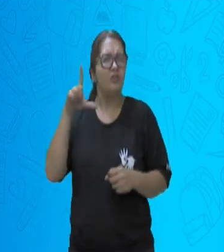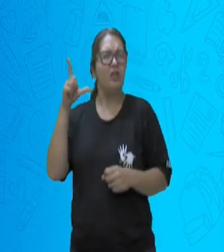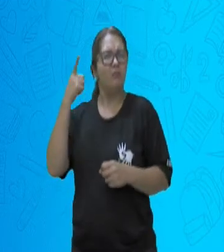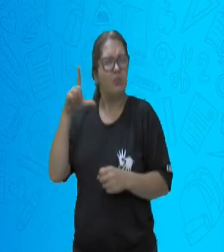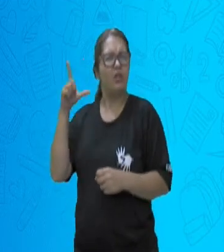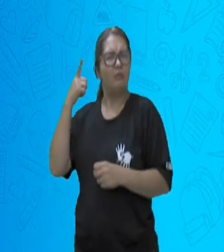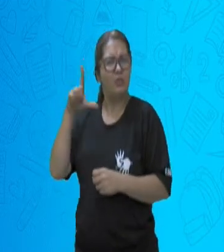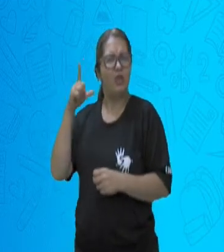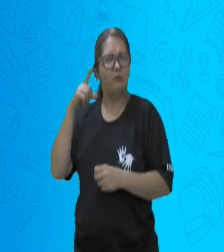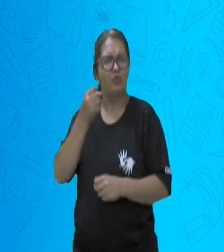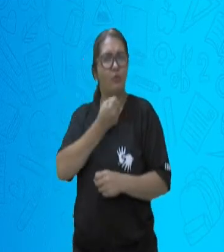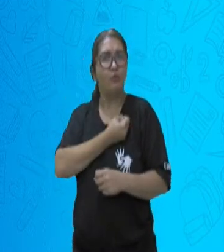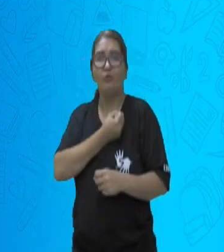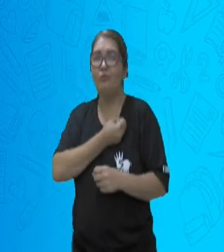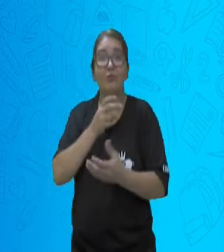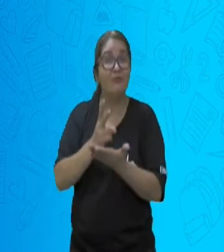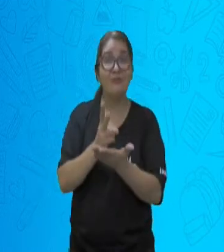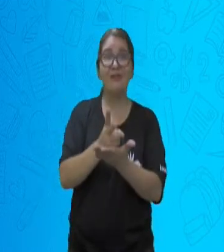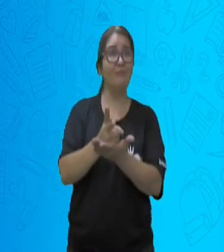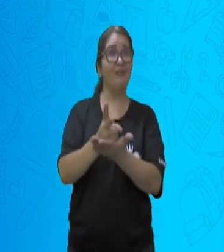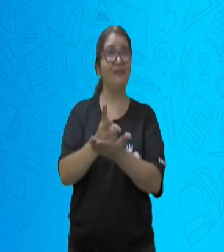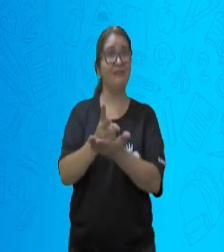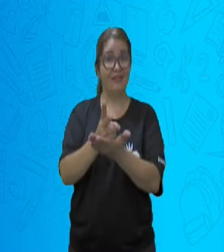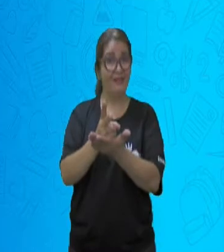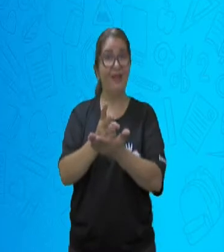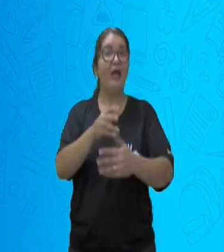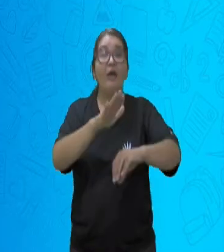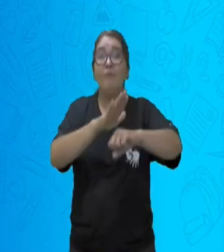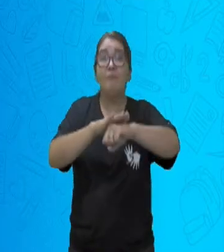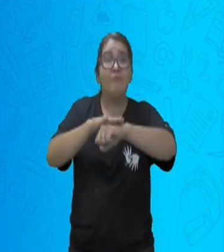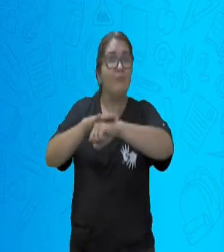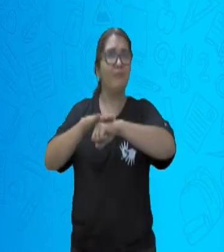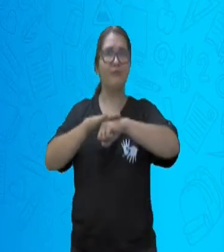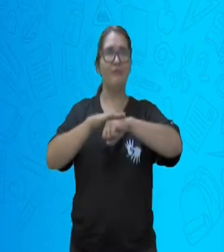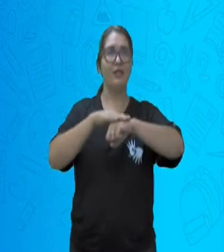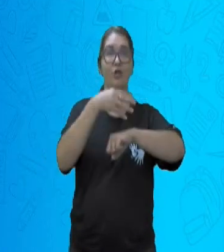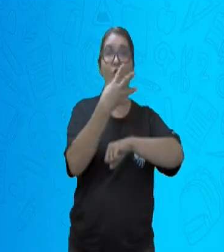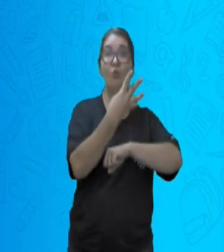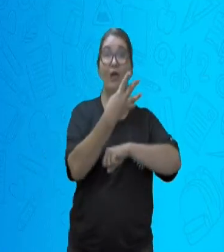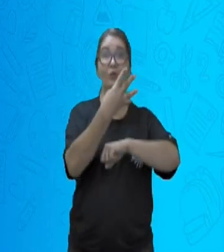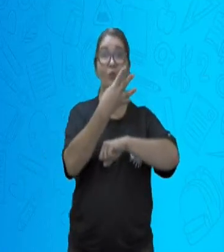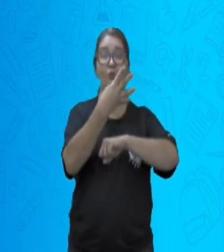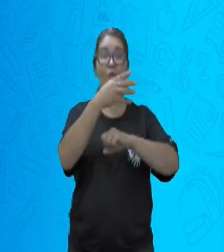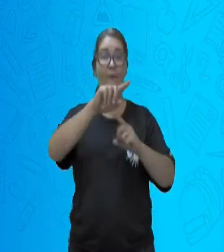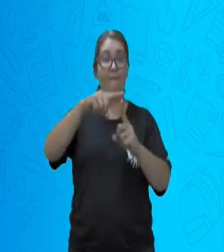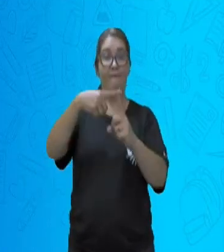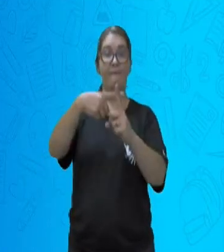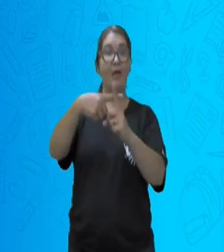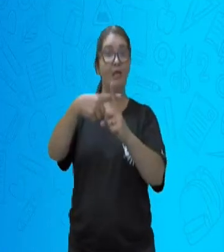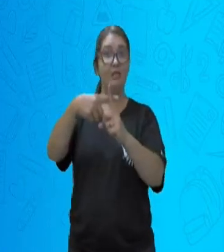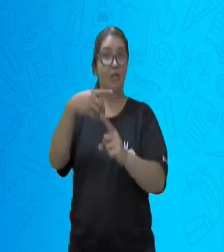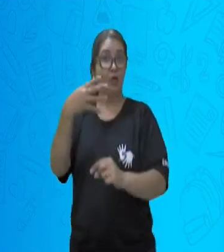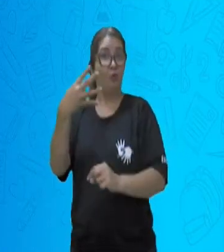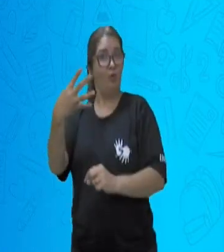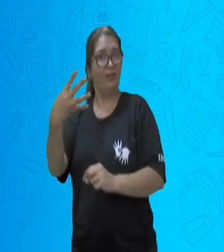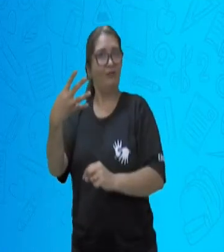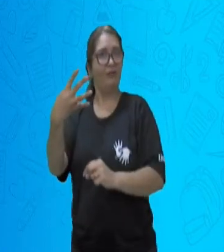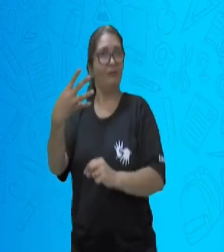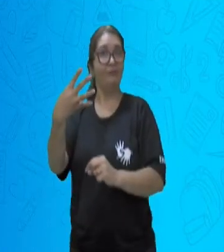de 4 mais 4. Observem a minha fala. 2